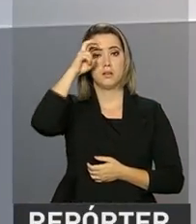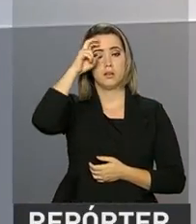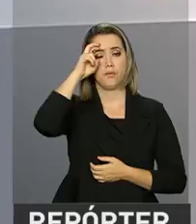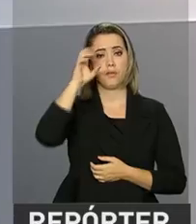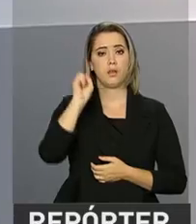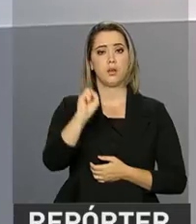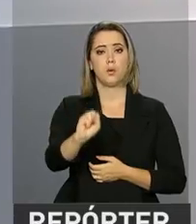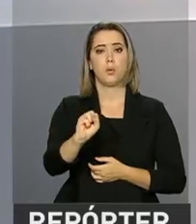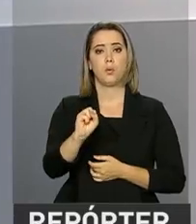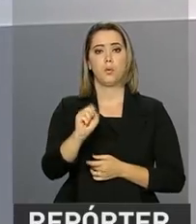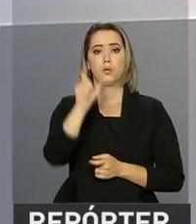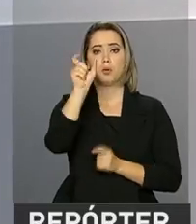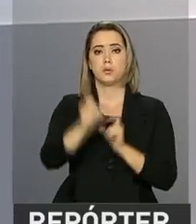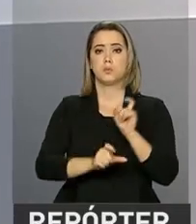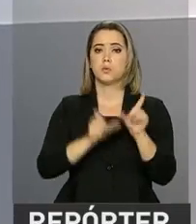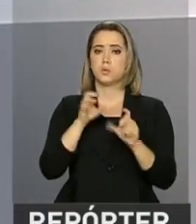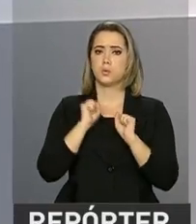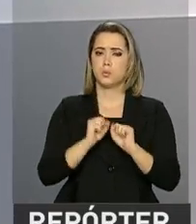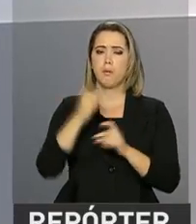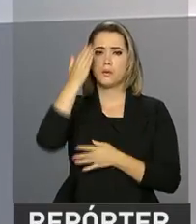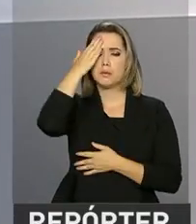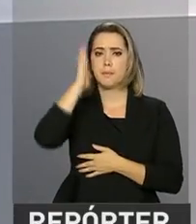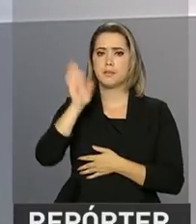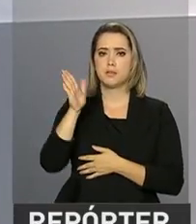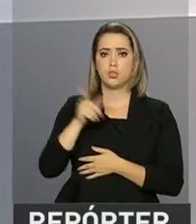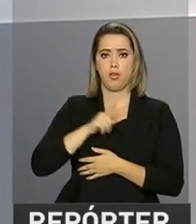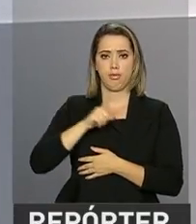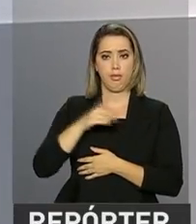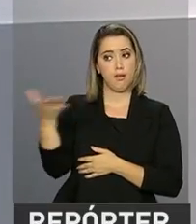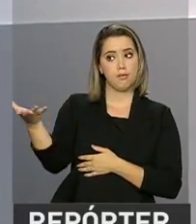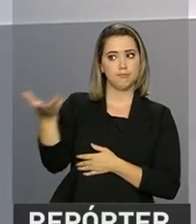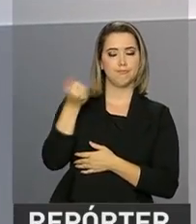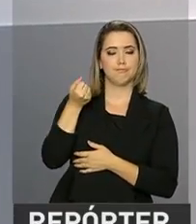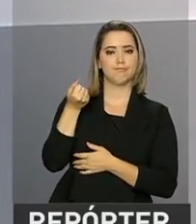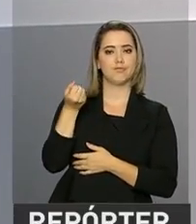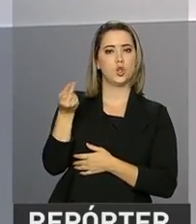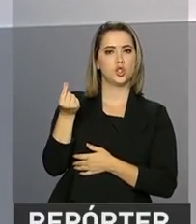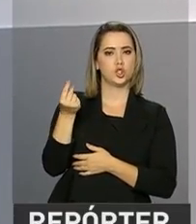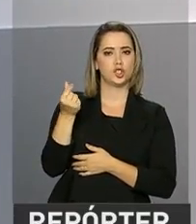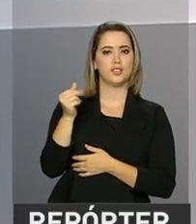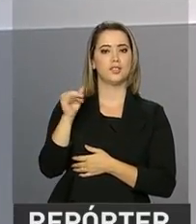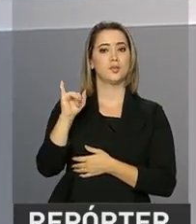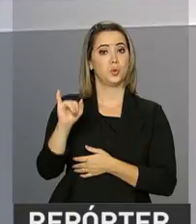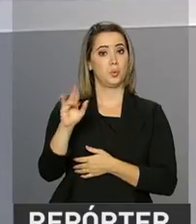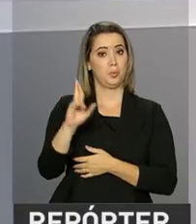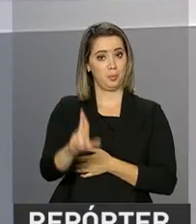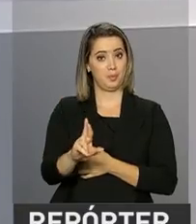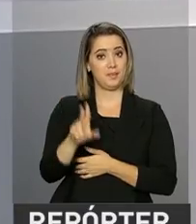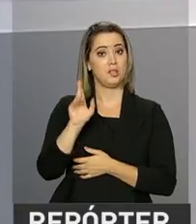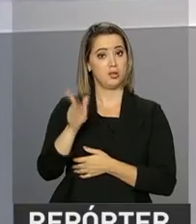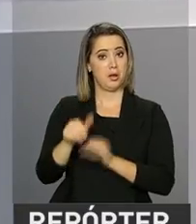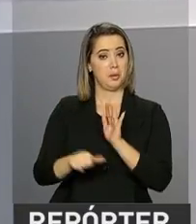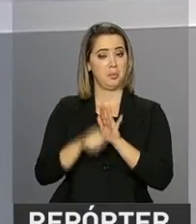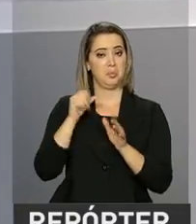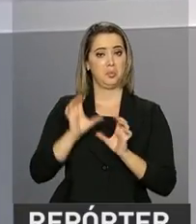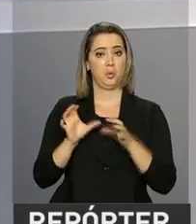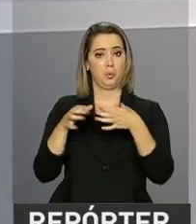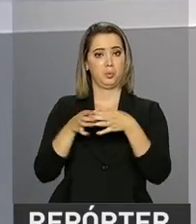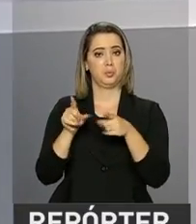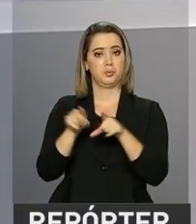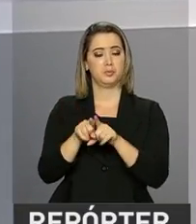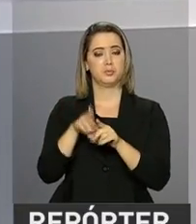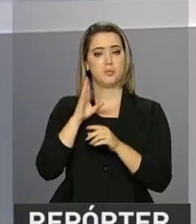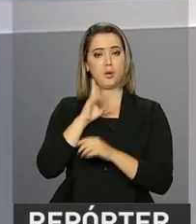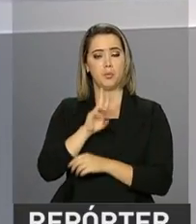8 o contribuinte vai poder saber se terá a restituição do imposto de renda já no primeiro lote a consulta vai estar